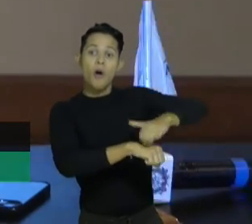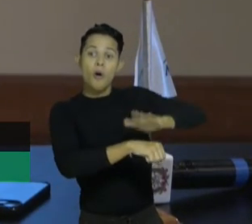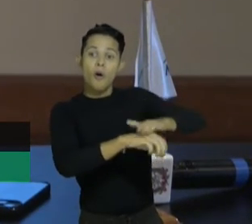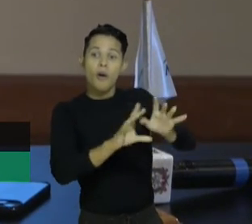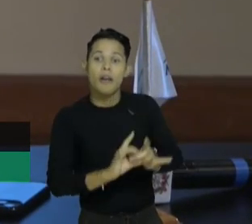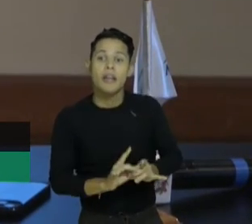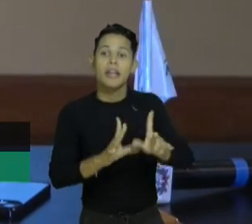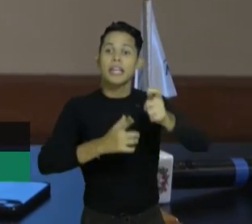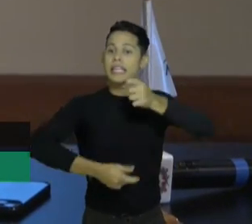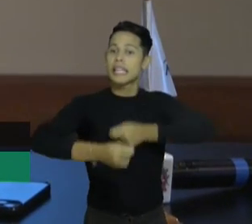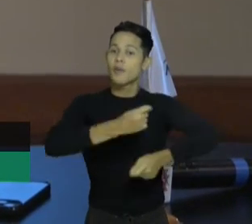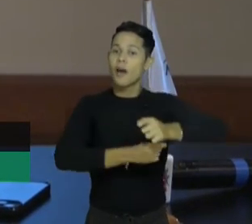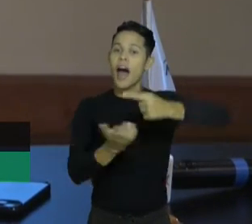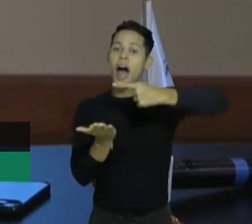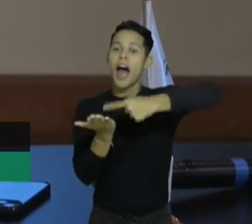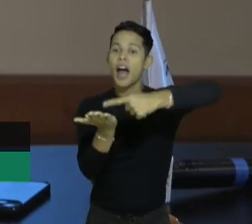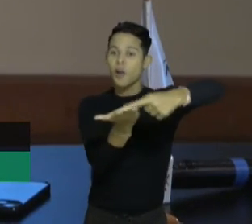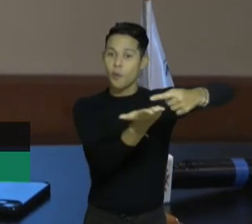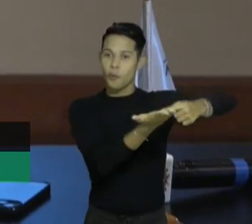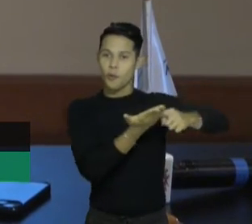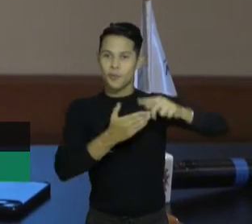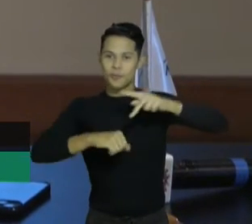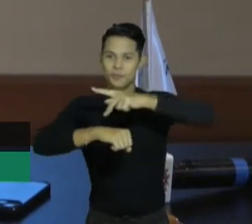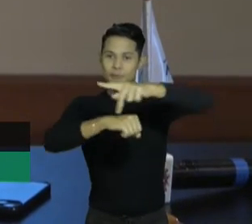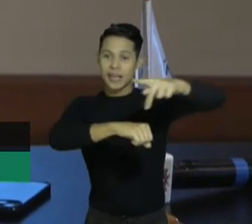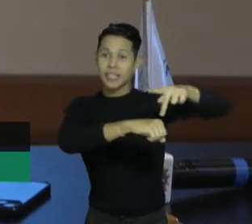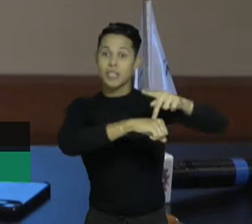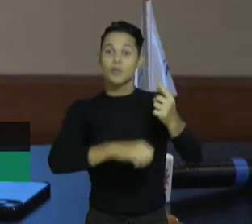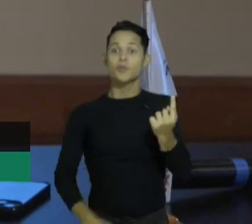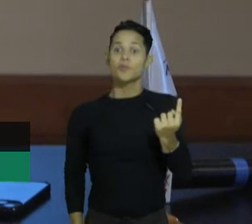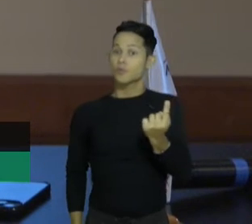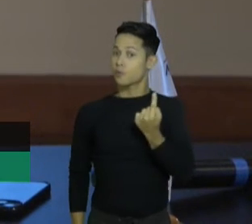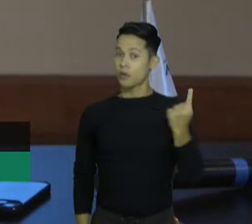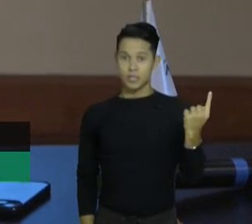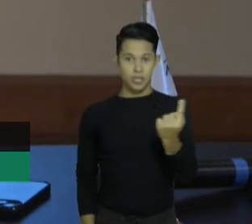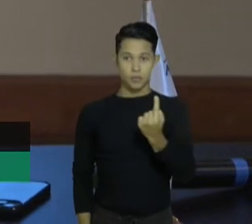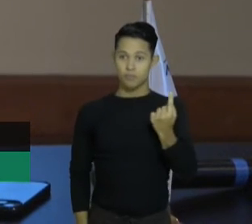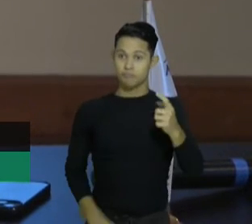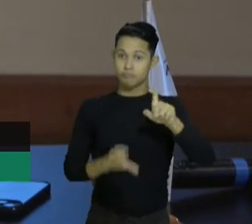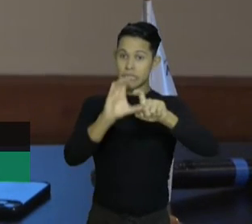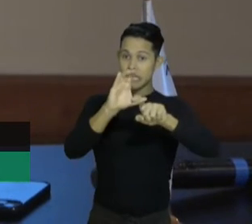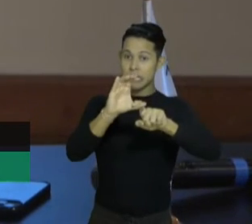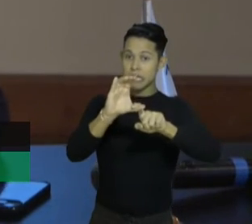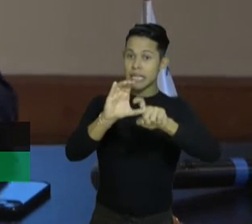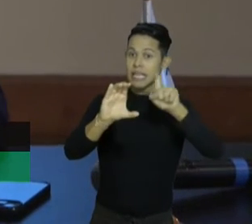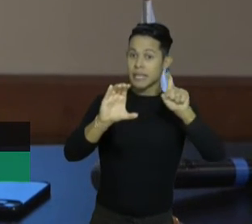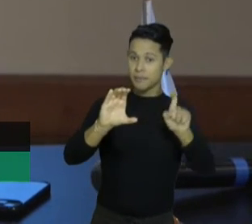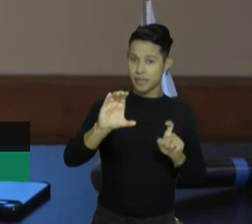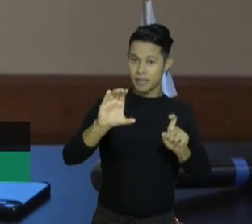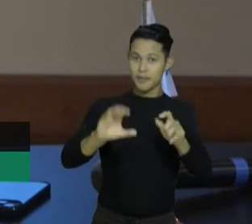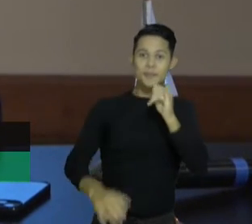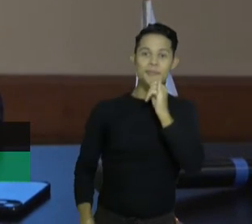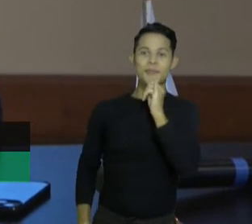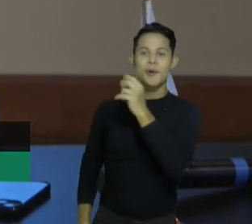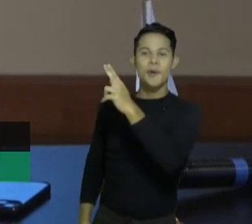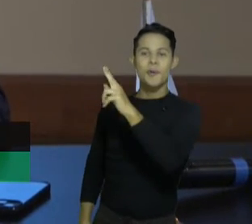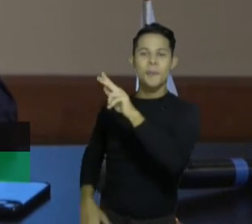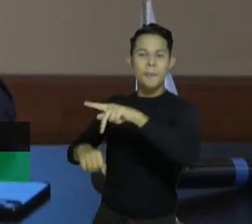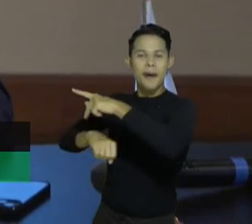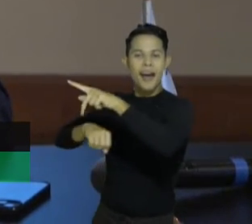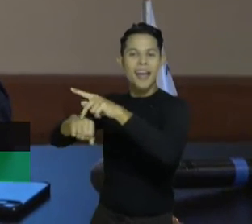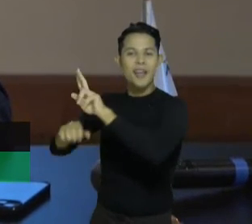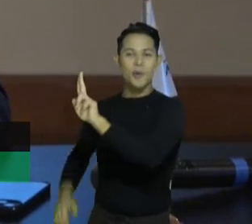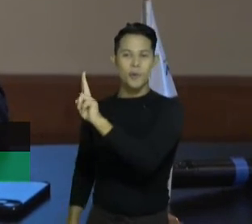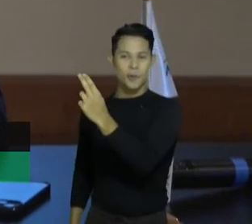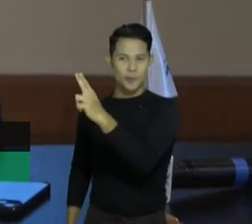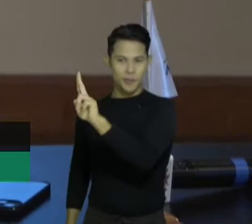com países Extra blocos individualmente sozinho tá isso é o que o Uruguai o presidente do Uruguai tem advogado